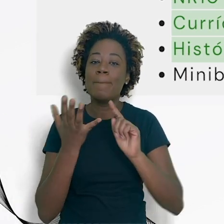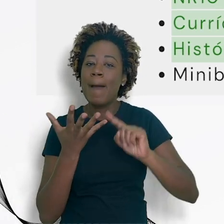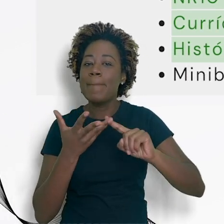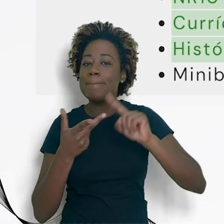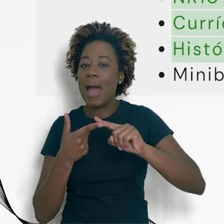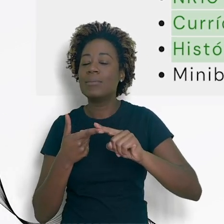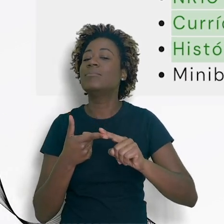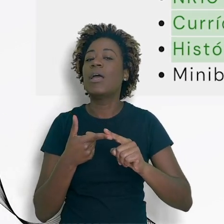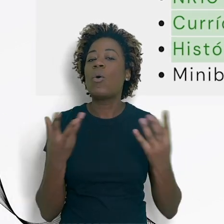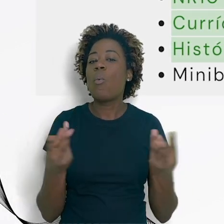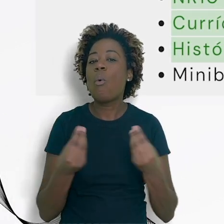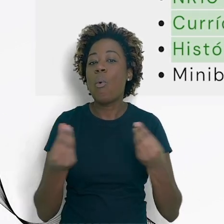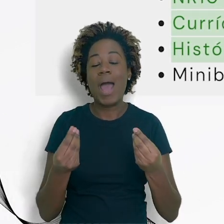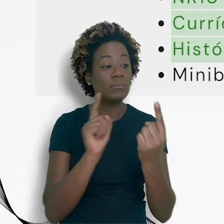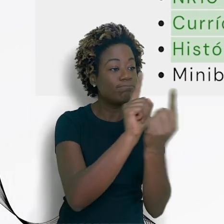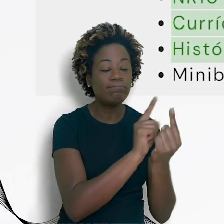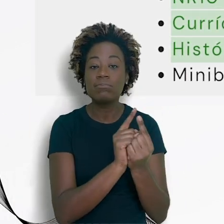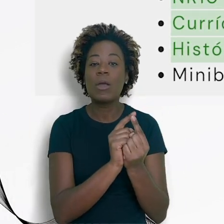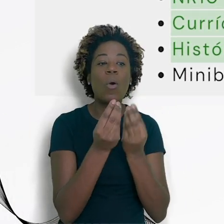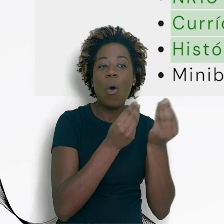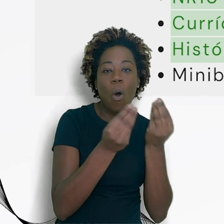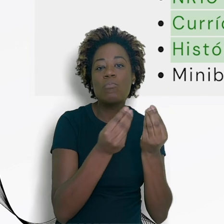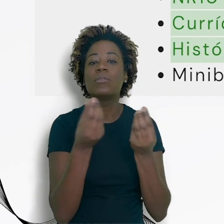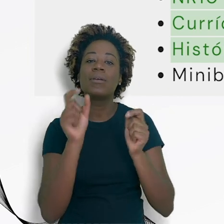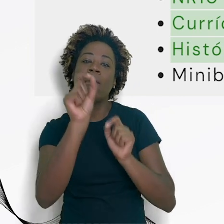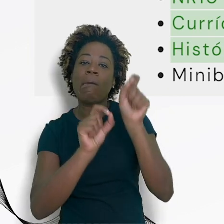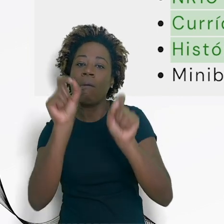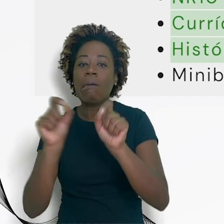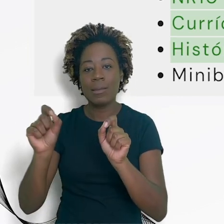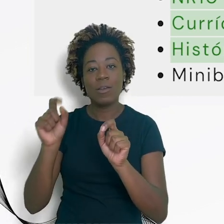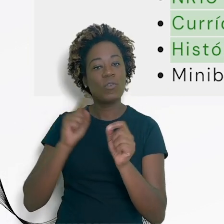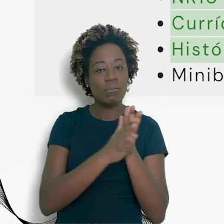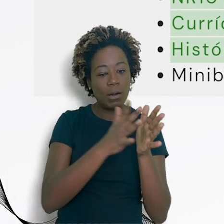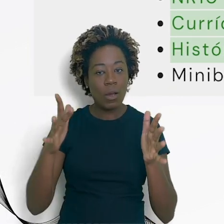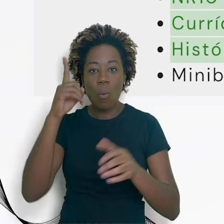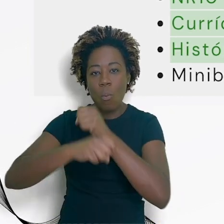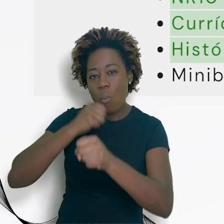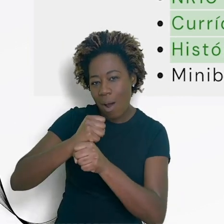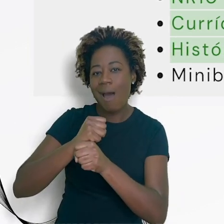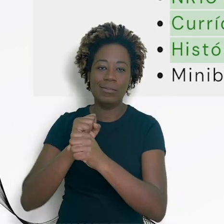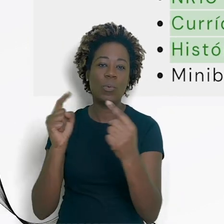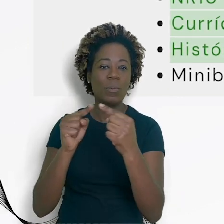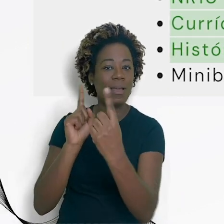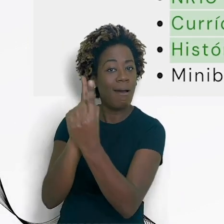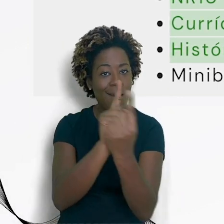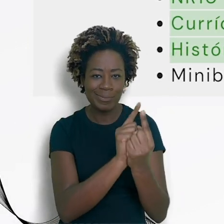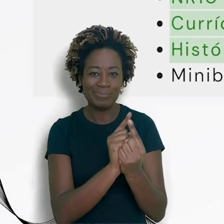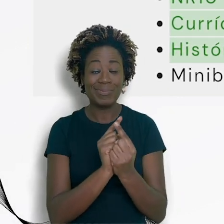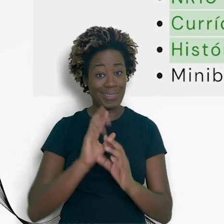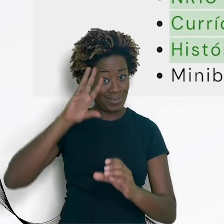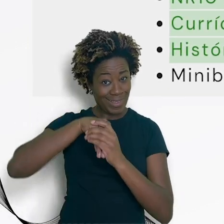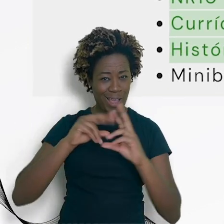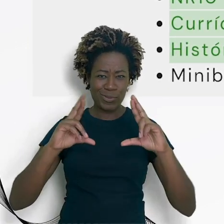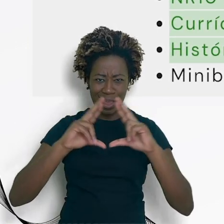e qualitativa o que você atendeu, quem e como naquele determinado ano. Ele conta a história com atendimento. Lá no Drive,